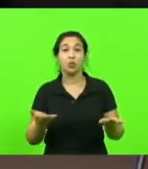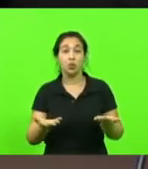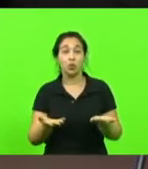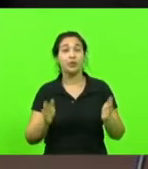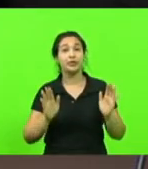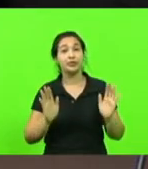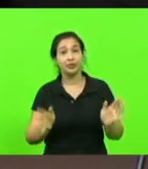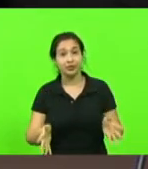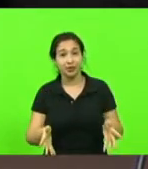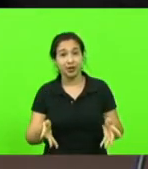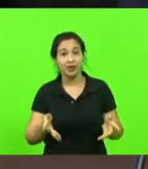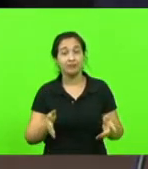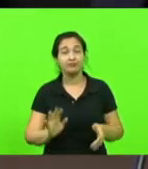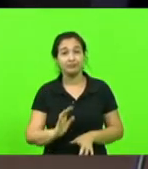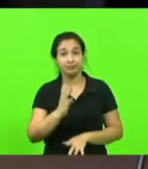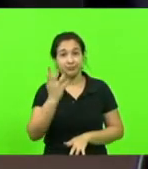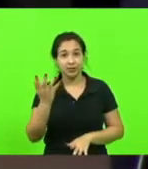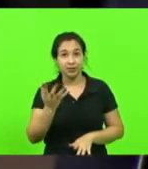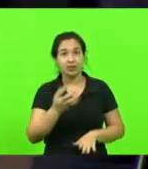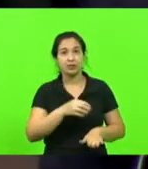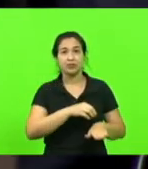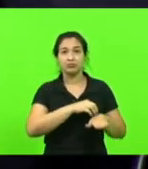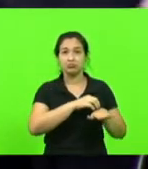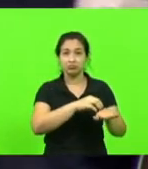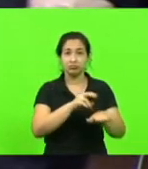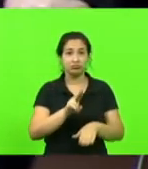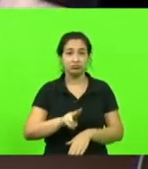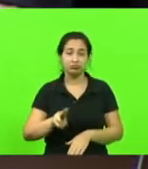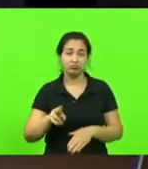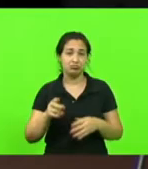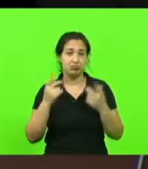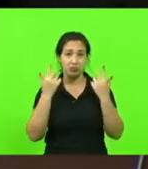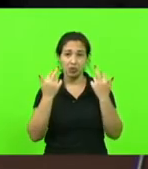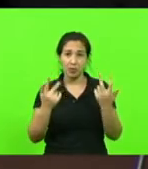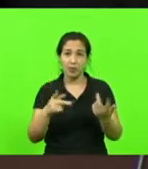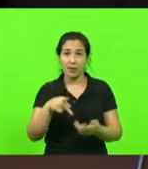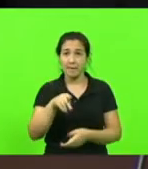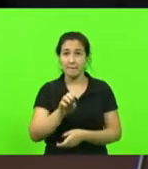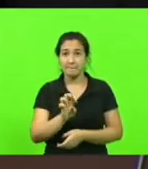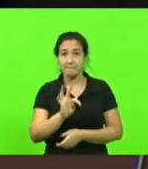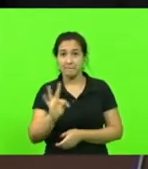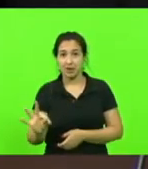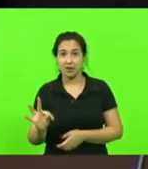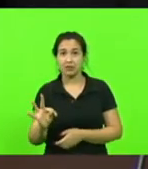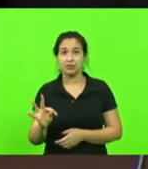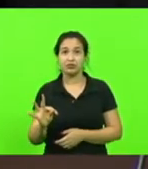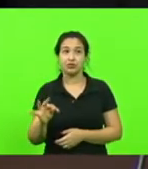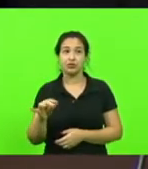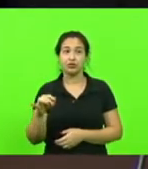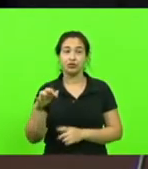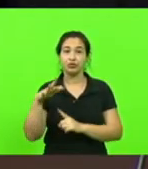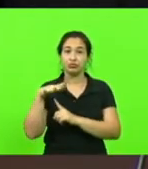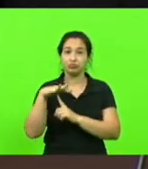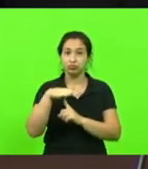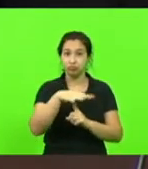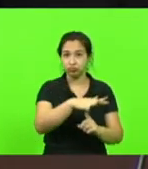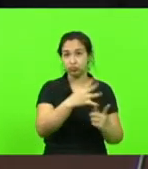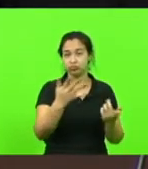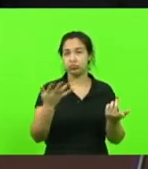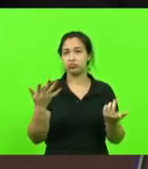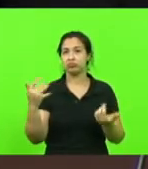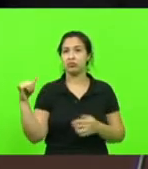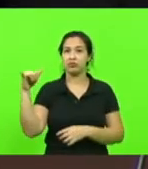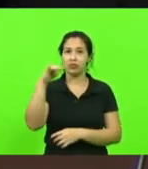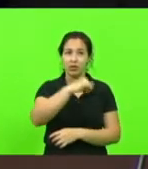realidade o translado de pets em aeronaves, inclusive, para que nós pudéssemos